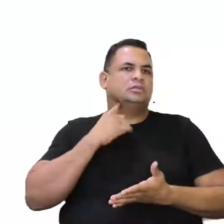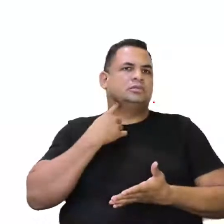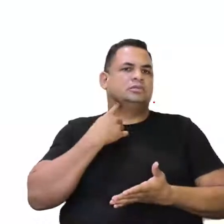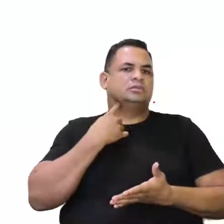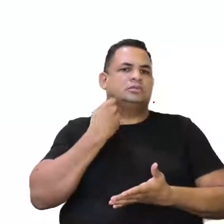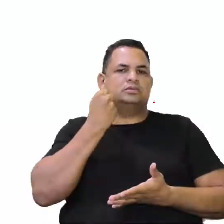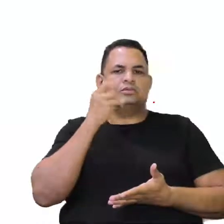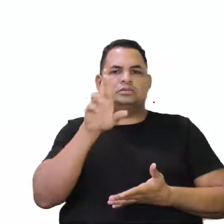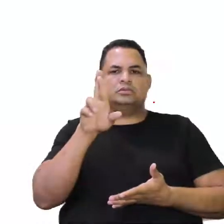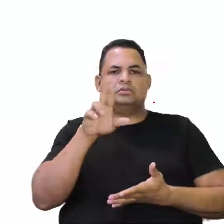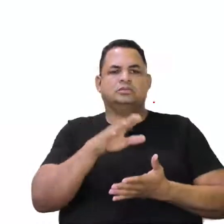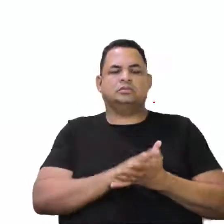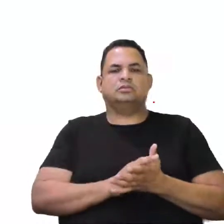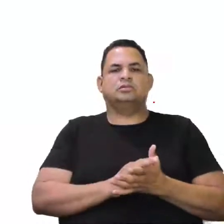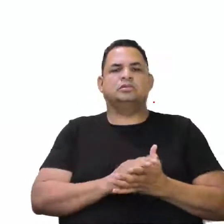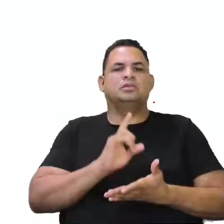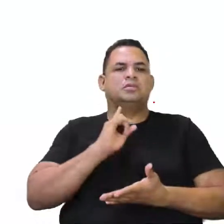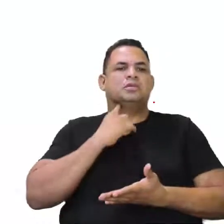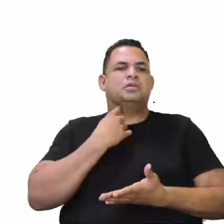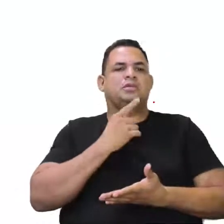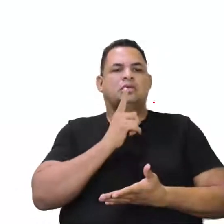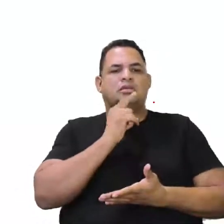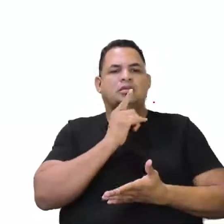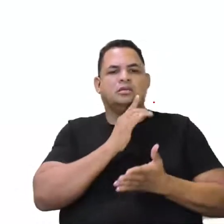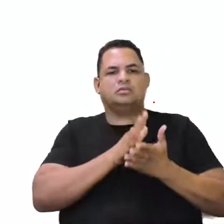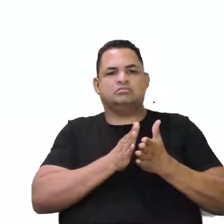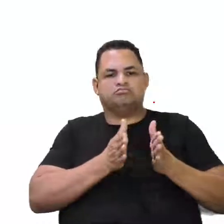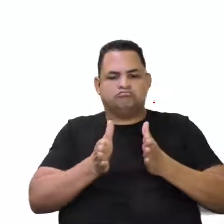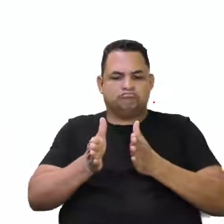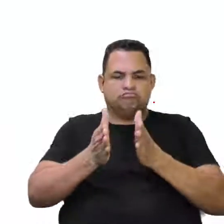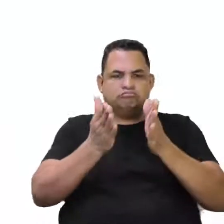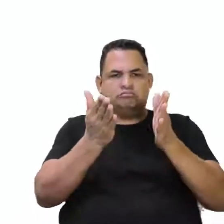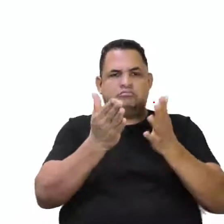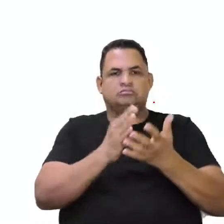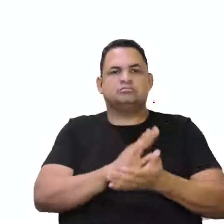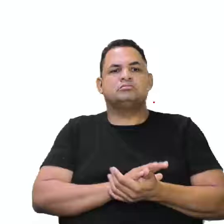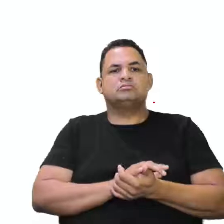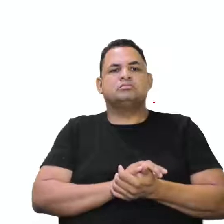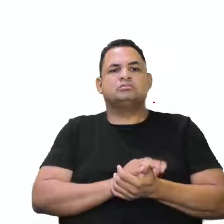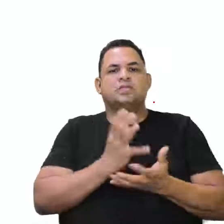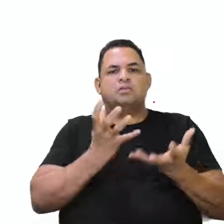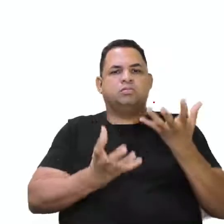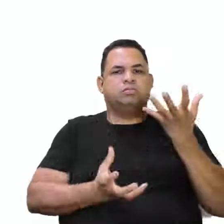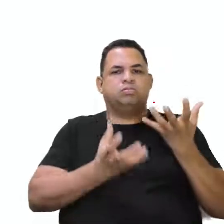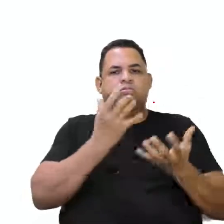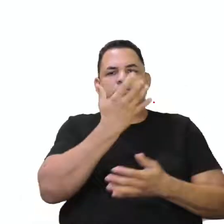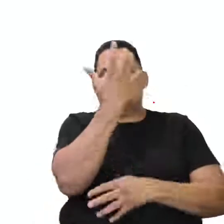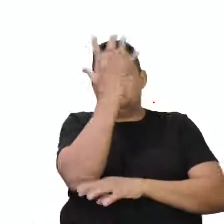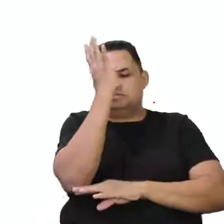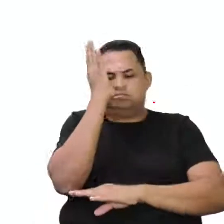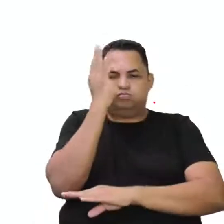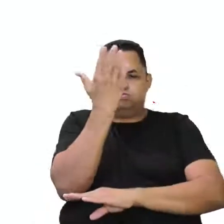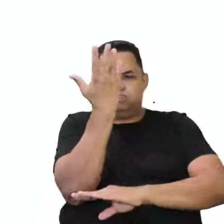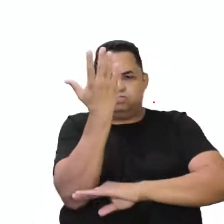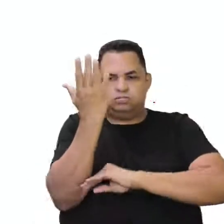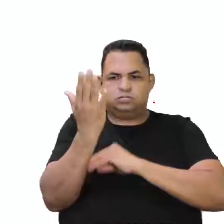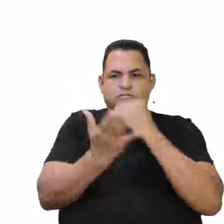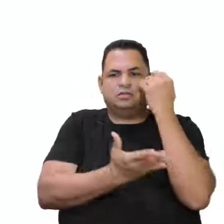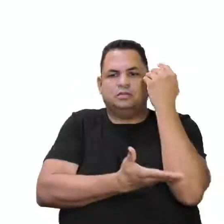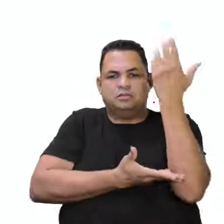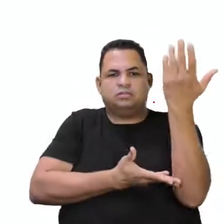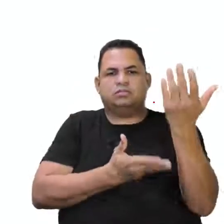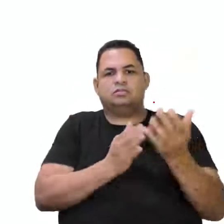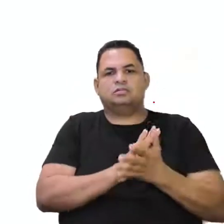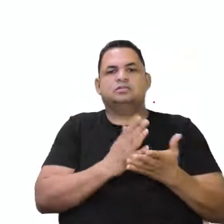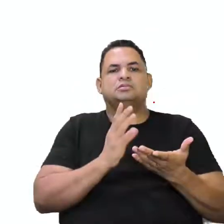Poluição atmosférica, poluição das águas, queimadas e desmatamentos